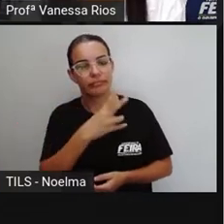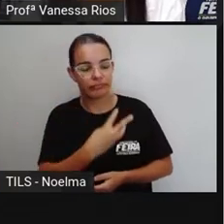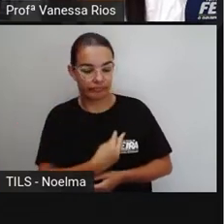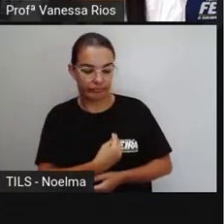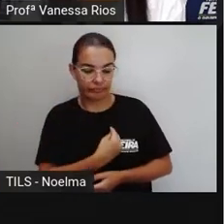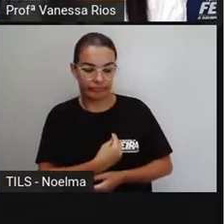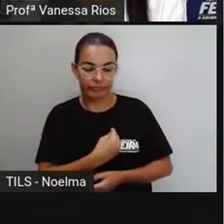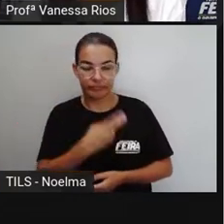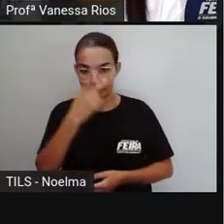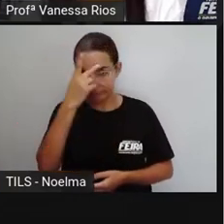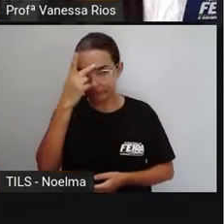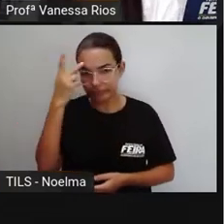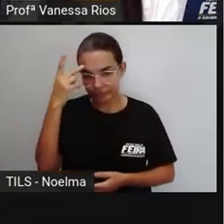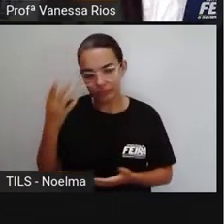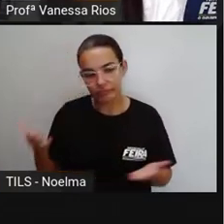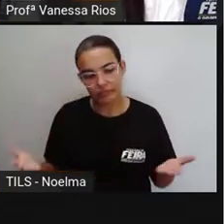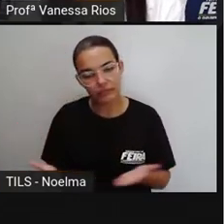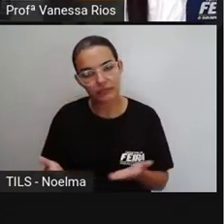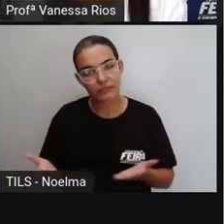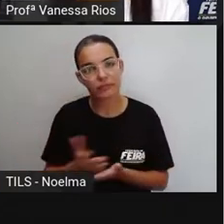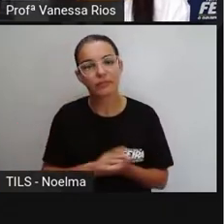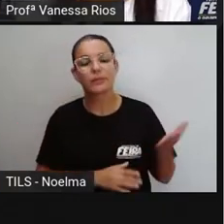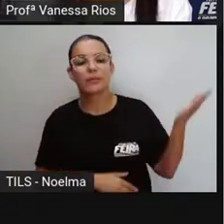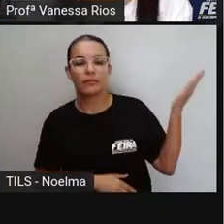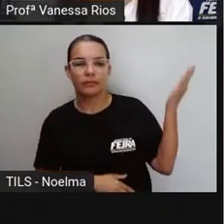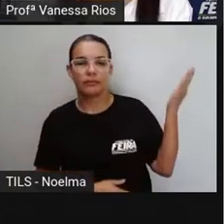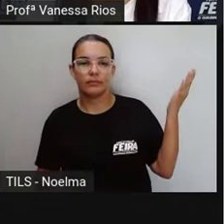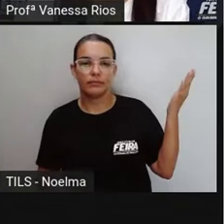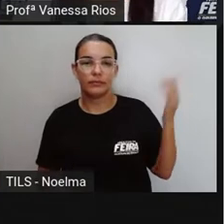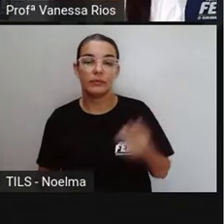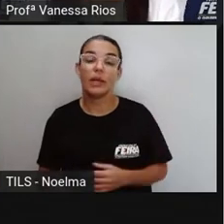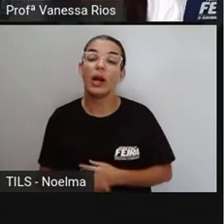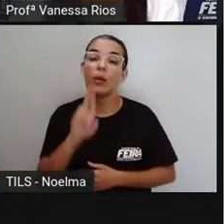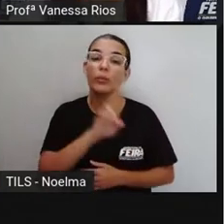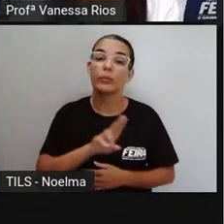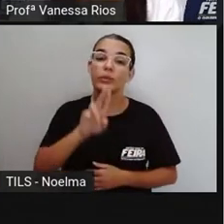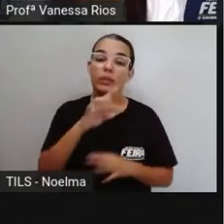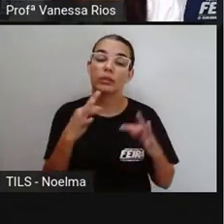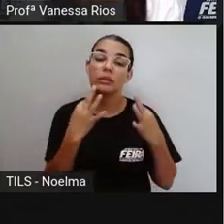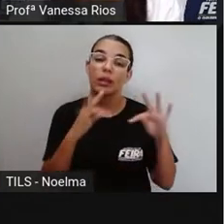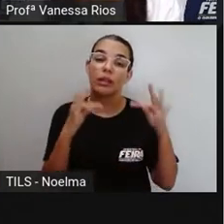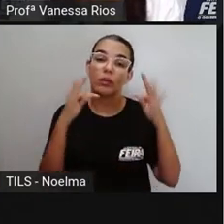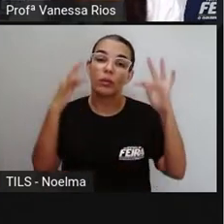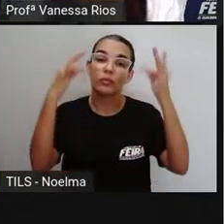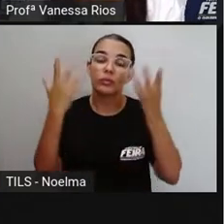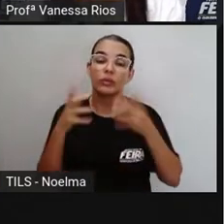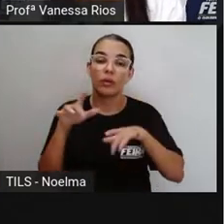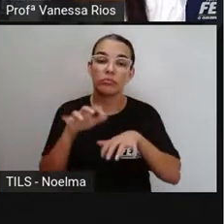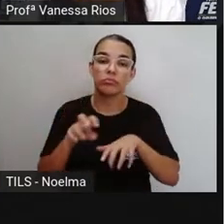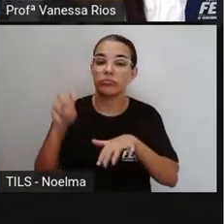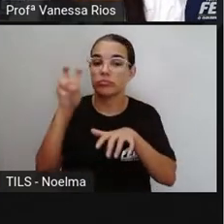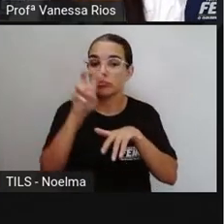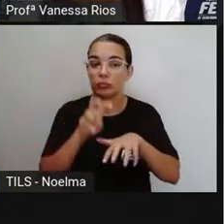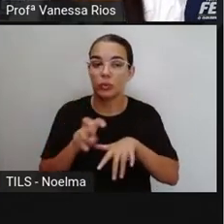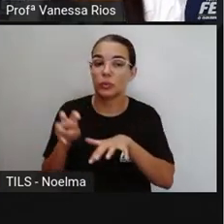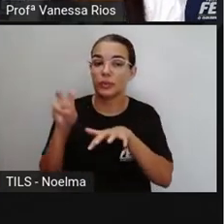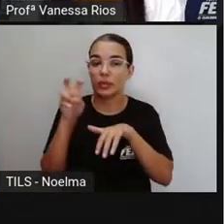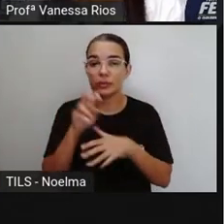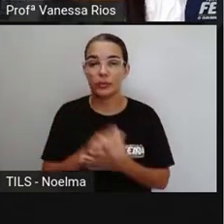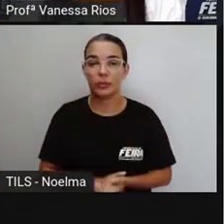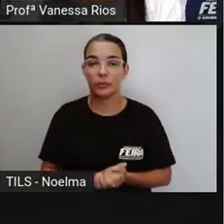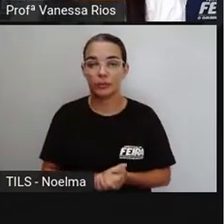pessoas atualmente, que é o uso aí dos meios tecnológicos, né, o cuidado